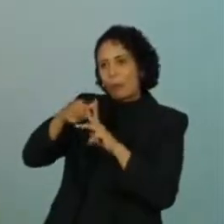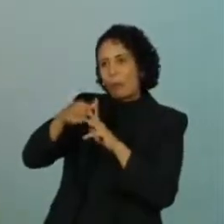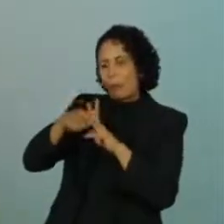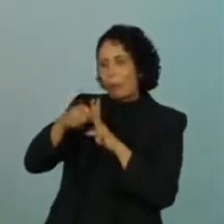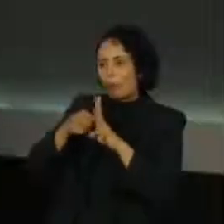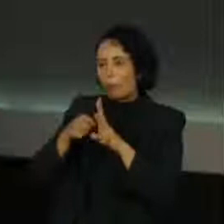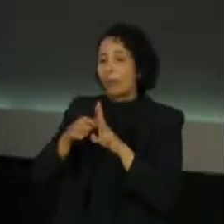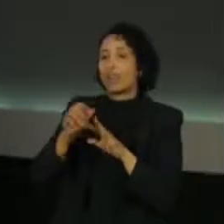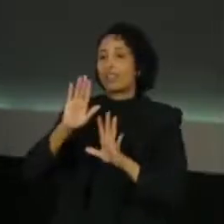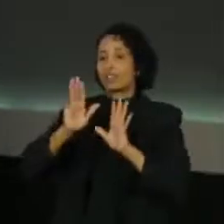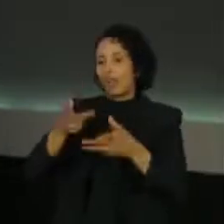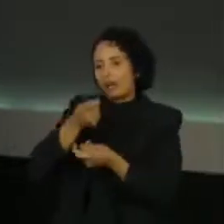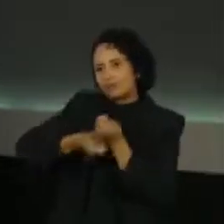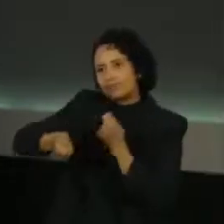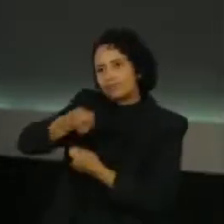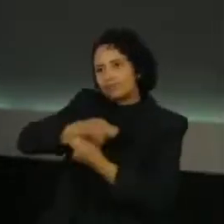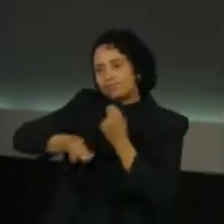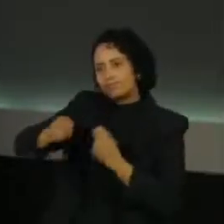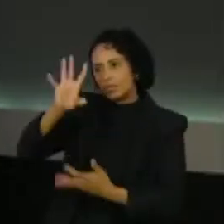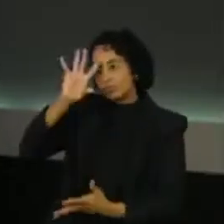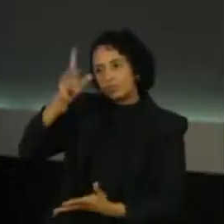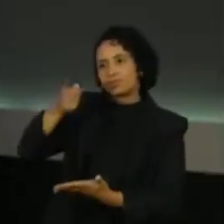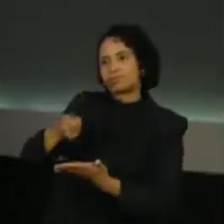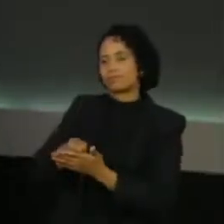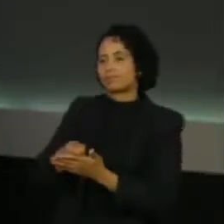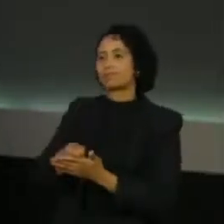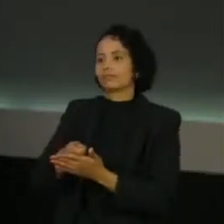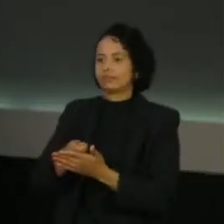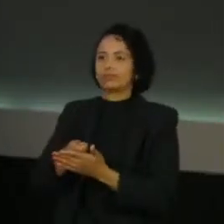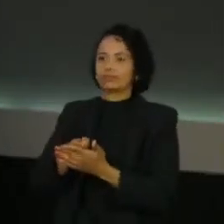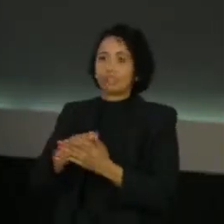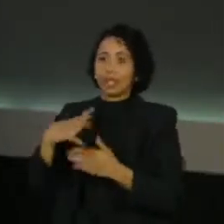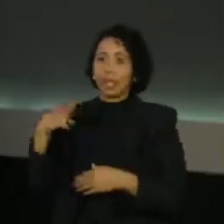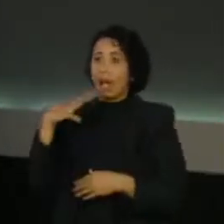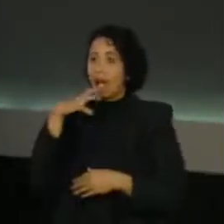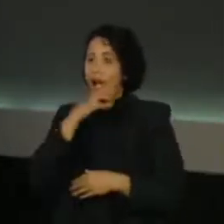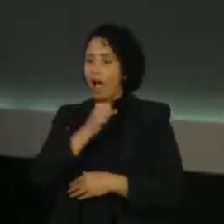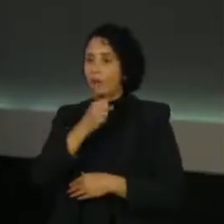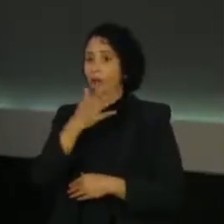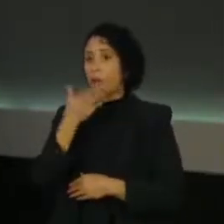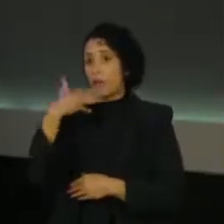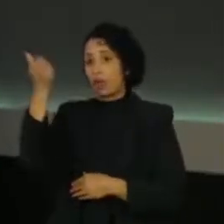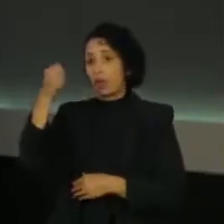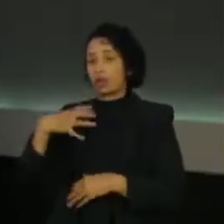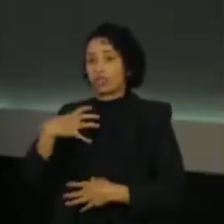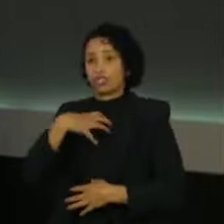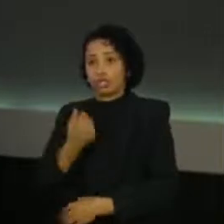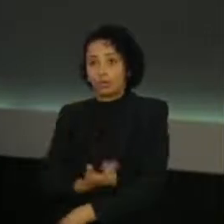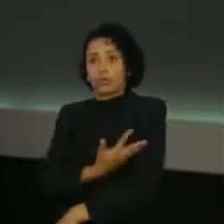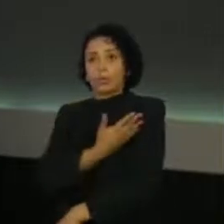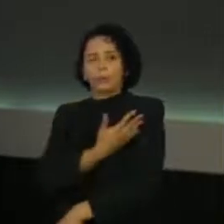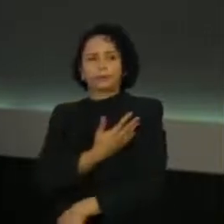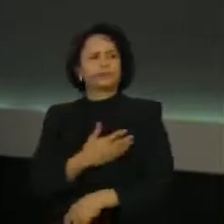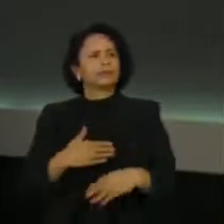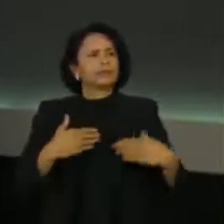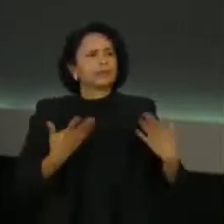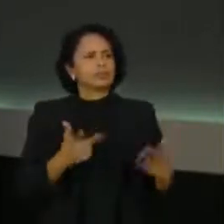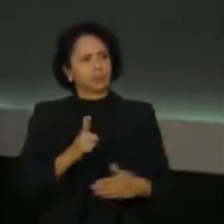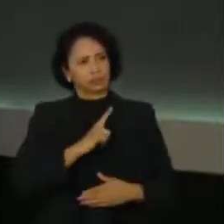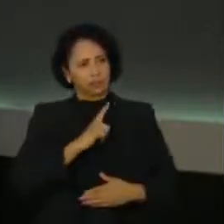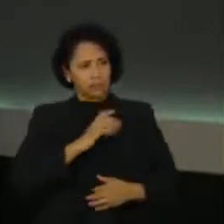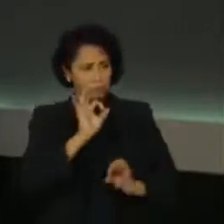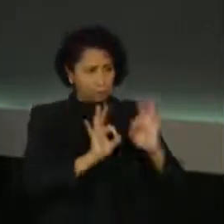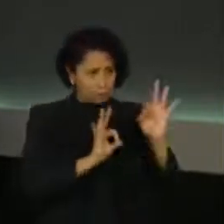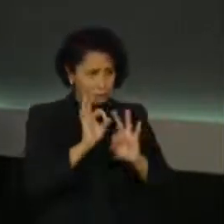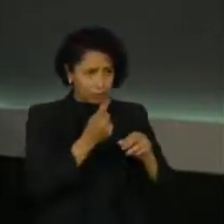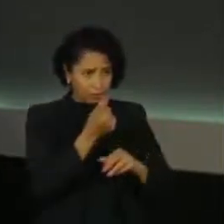tomar melhores decisões de maneira mais racional do que emocional. E Cíntia, esse planejamento